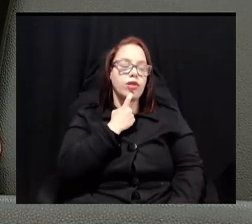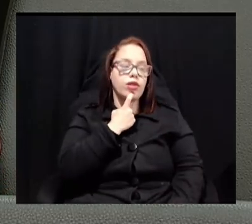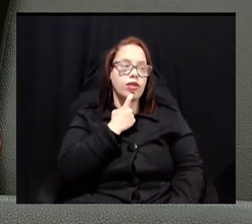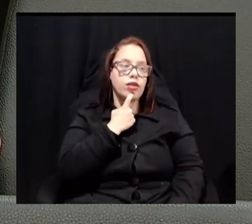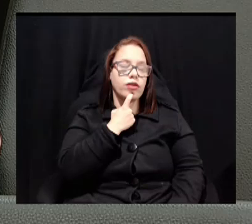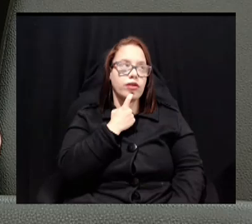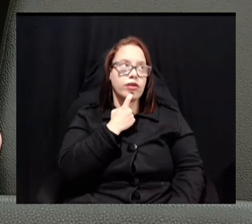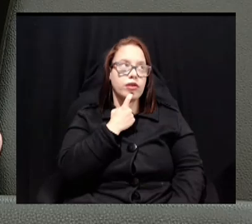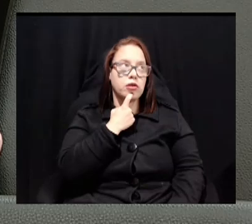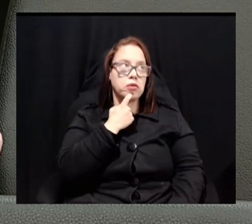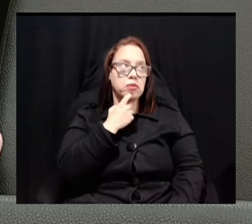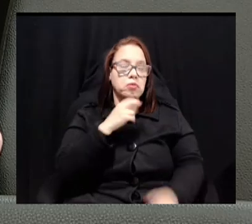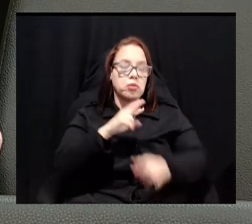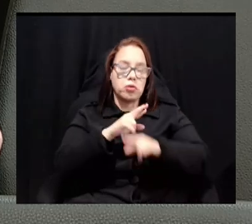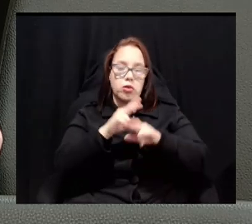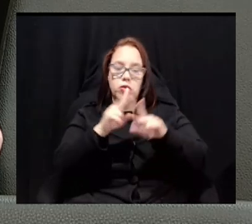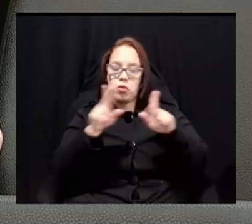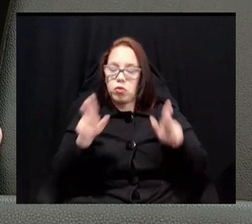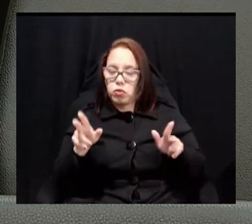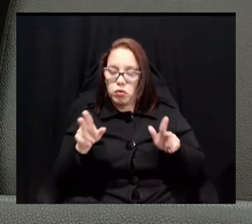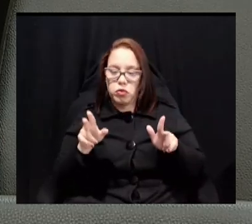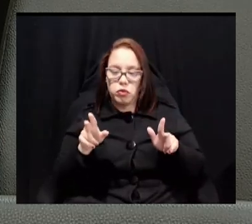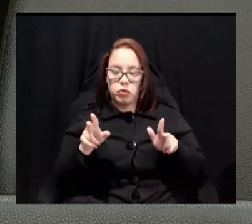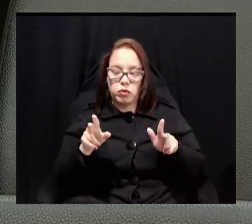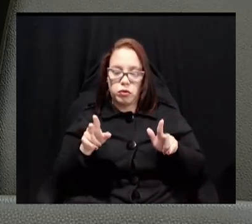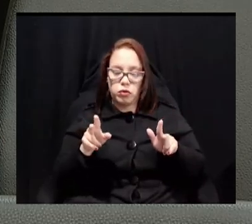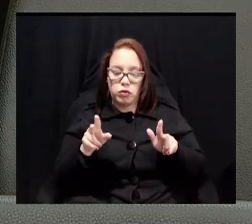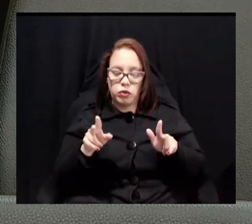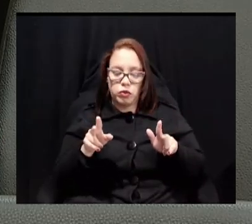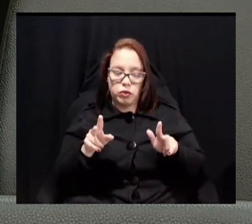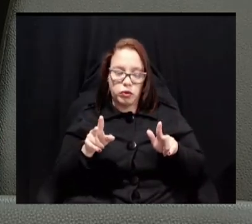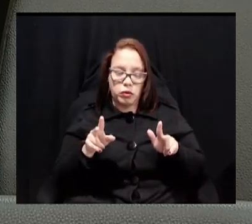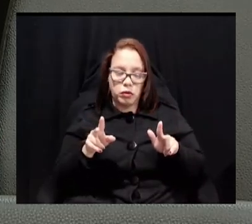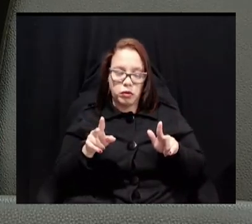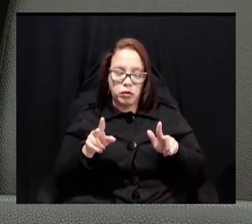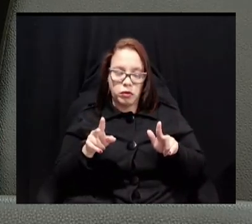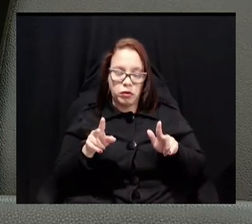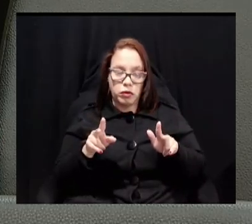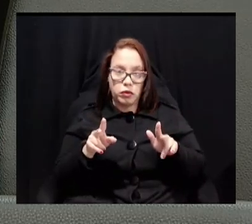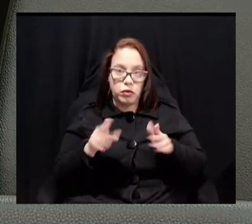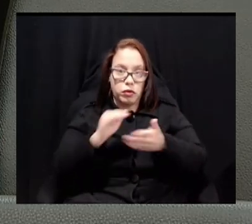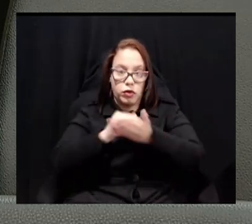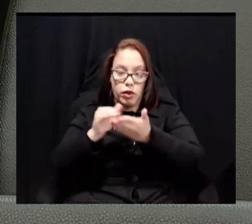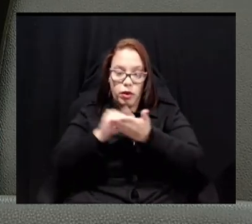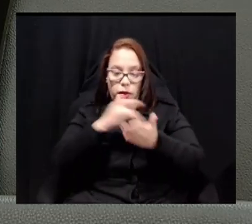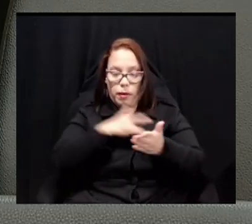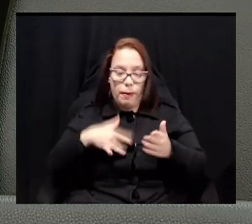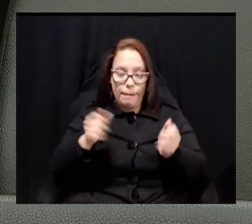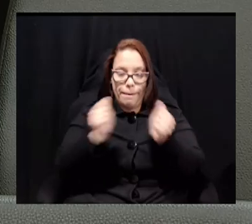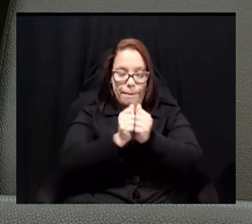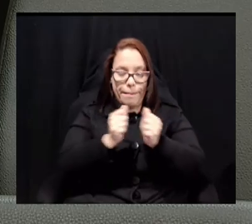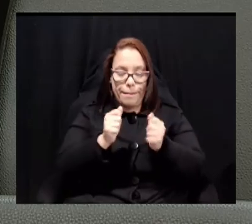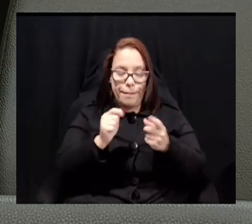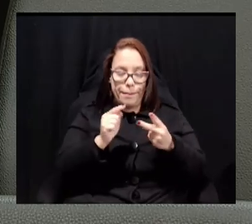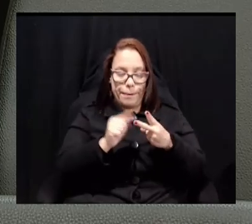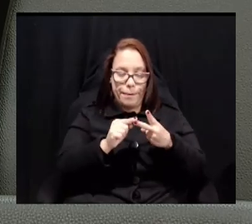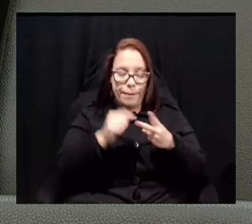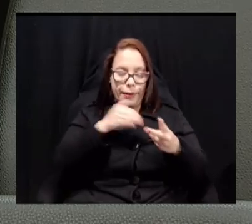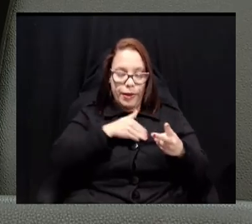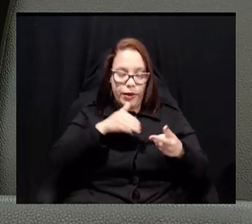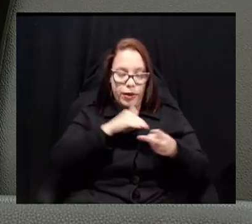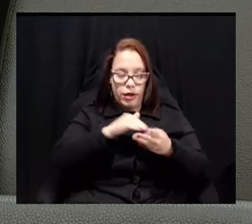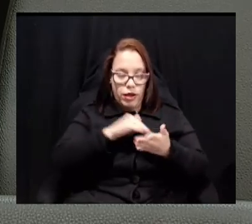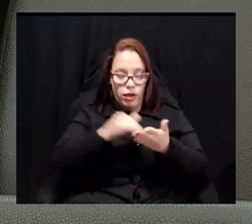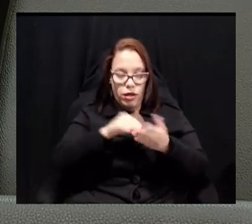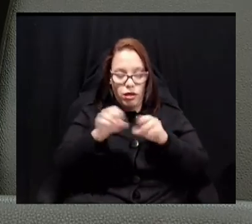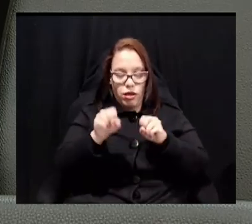multidisciplinar. Então ele é um programa que ele abrange a Secretaria de Saúde, ele abrange a Secretaria de Educação e